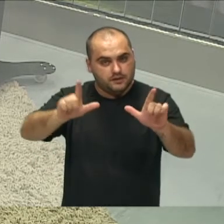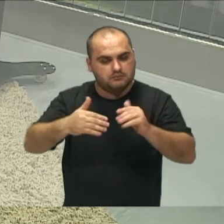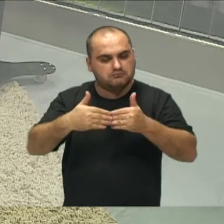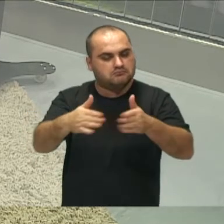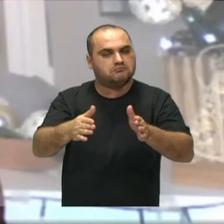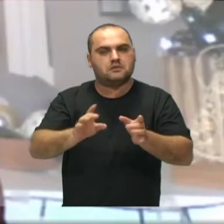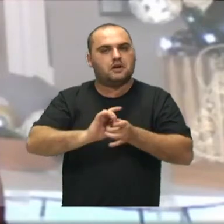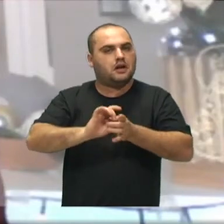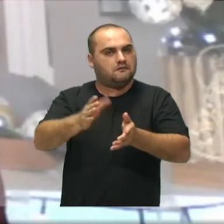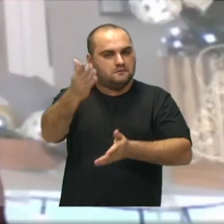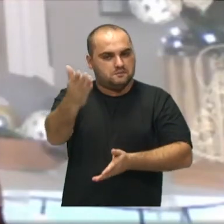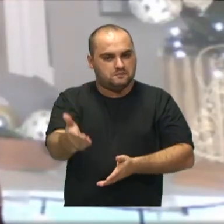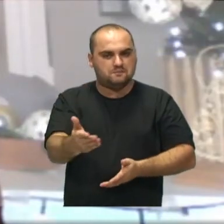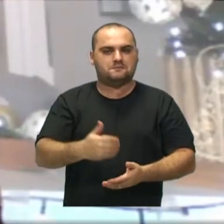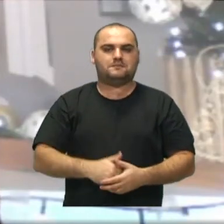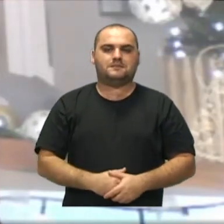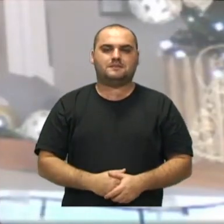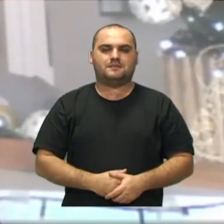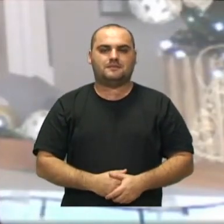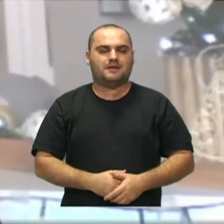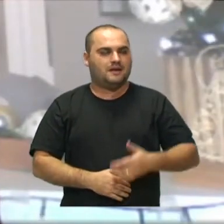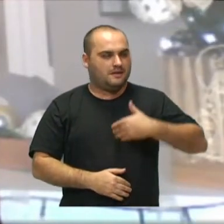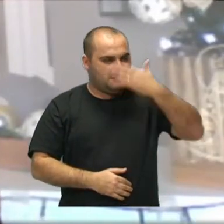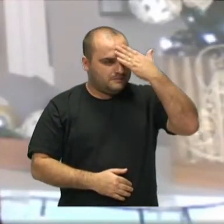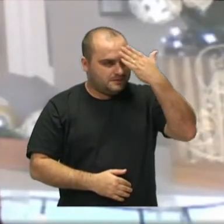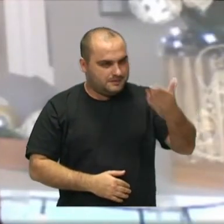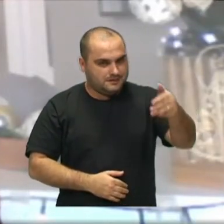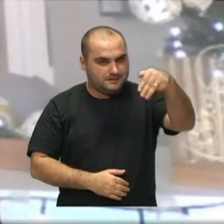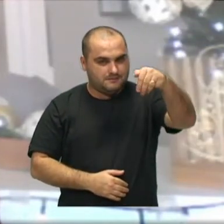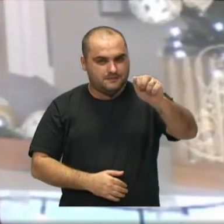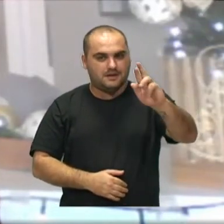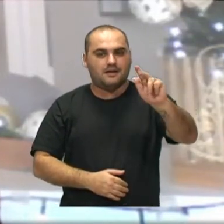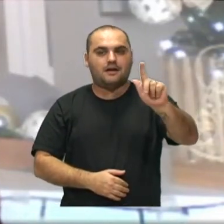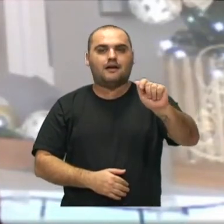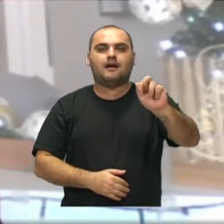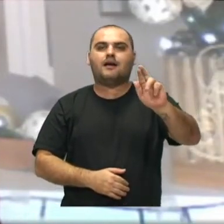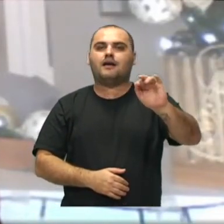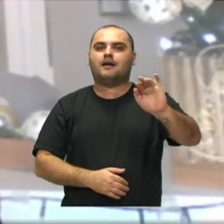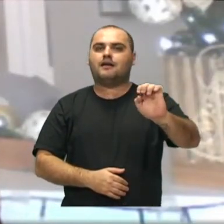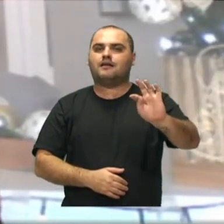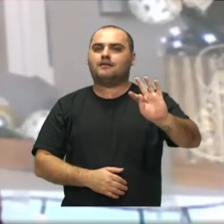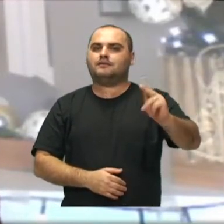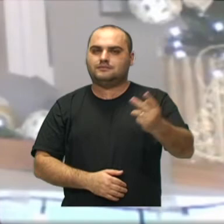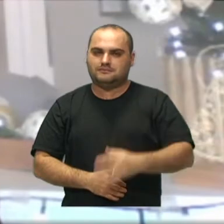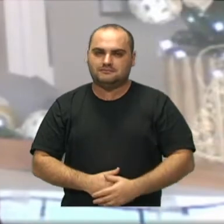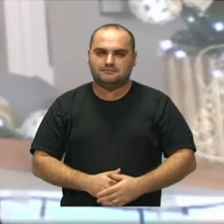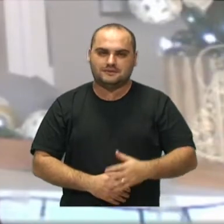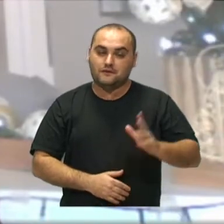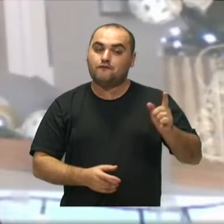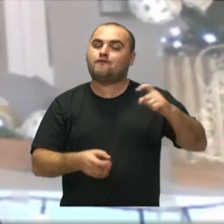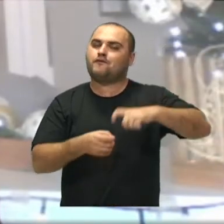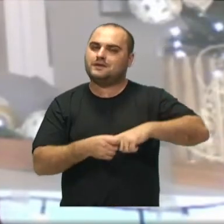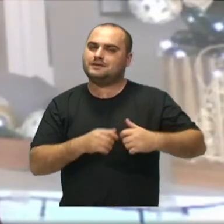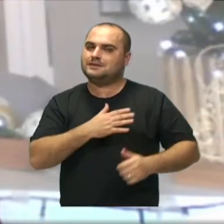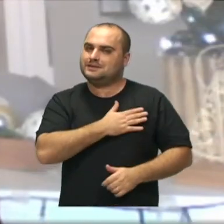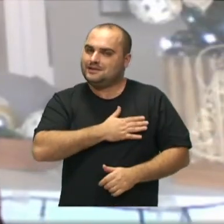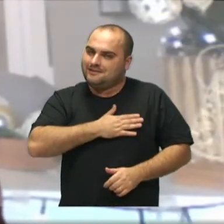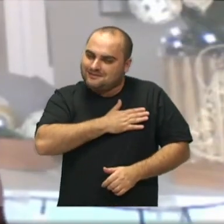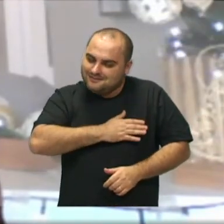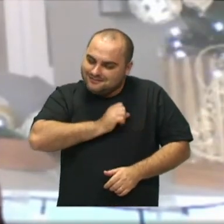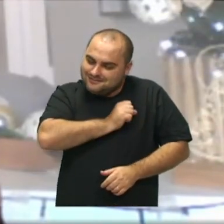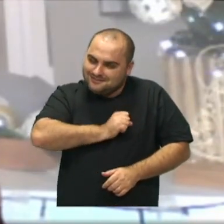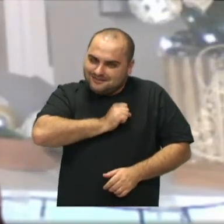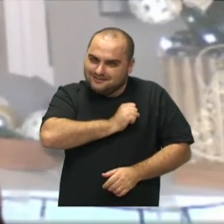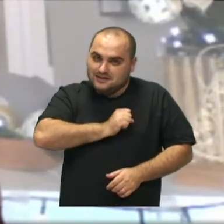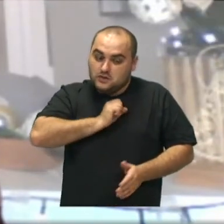abertas. Eu agradeço a Margarete, o pessoal, toda a equipe. Estou voltando, saudade de vocês aí. Tenho certeza que essa não vai ser